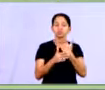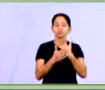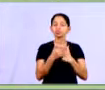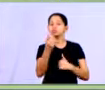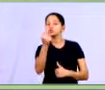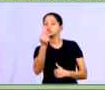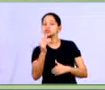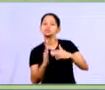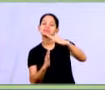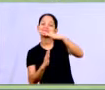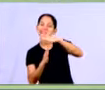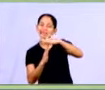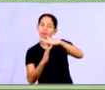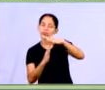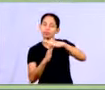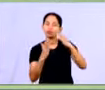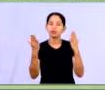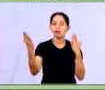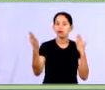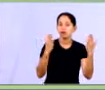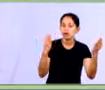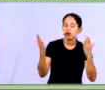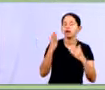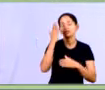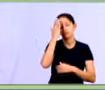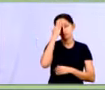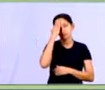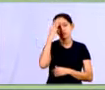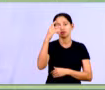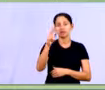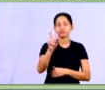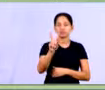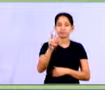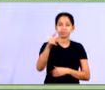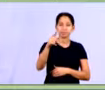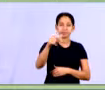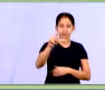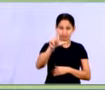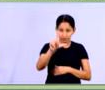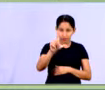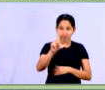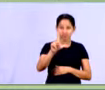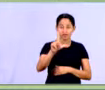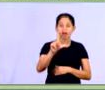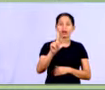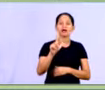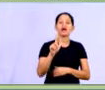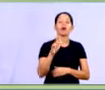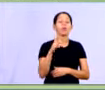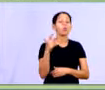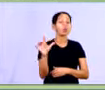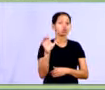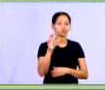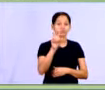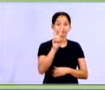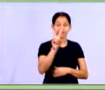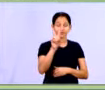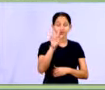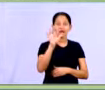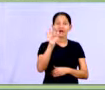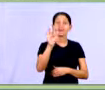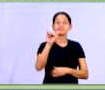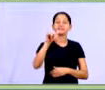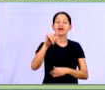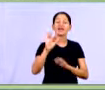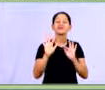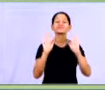no tempo. Ou seja, o VPL é no instante do projeto, já o VFL é no final